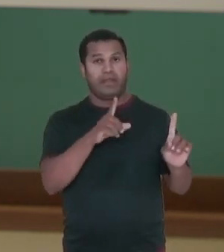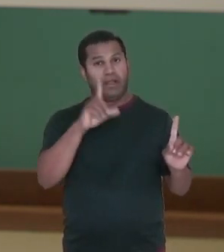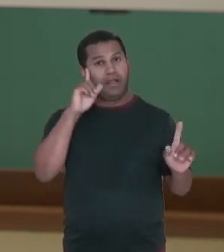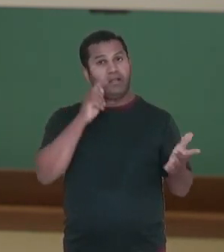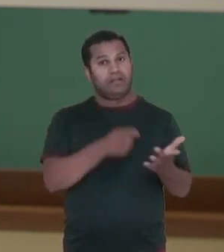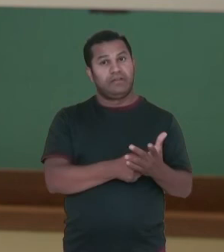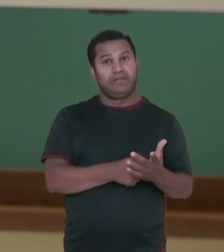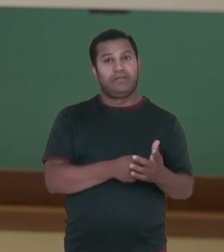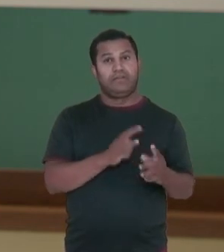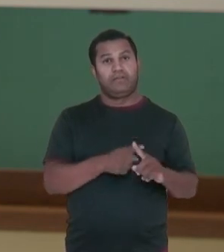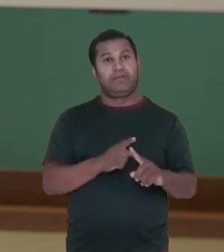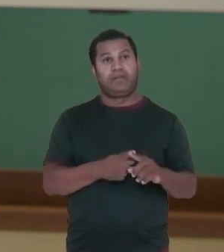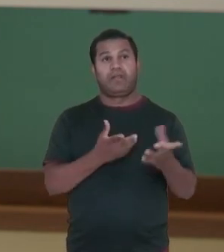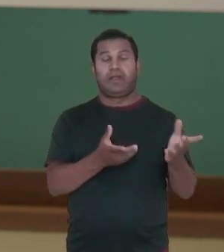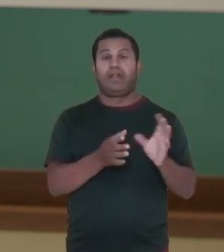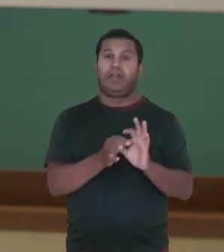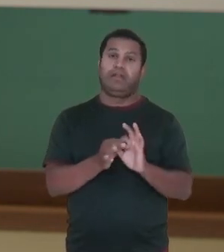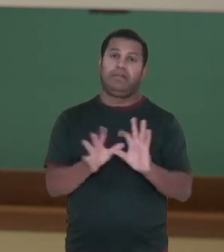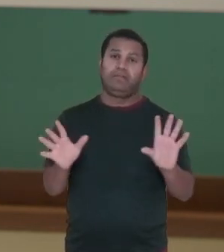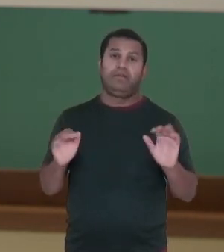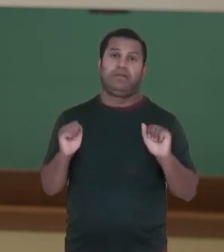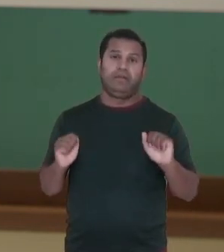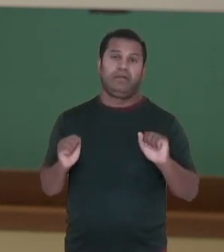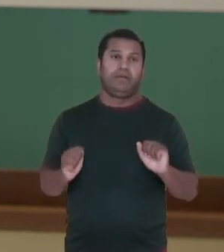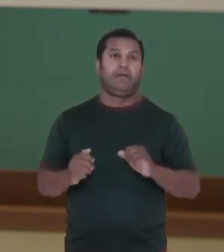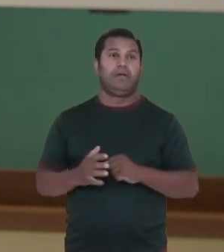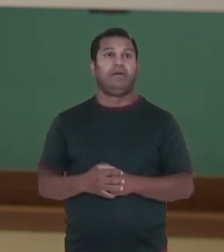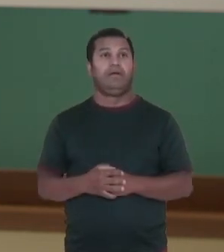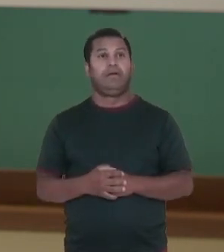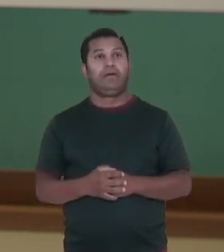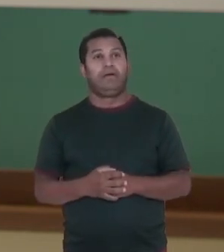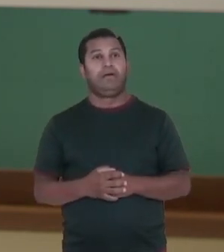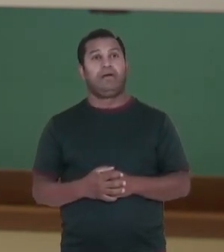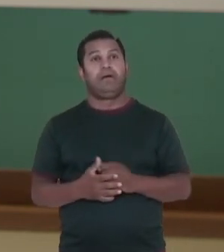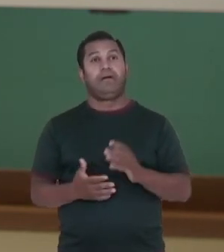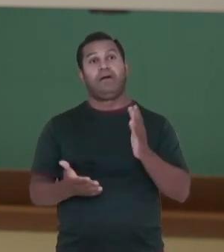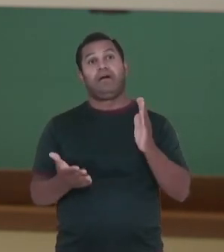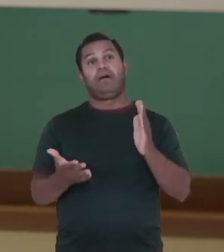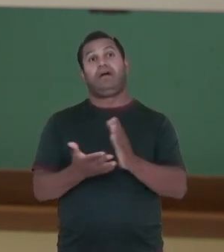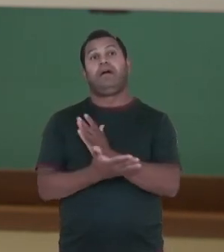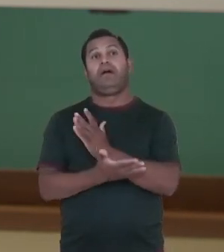fica sofrendo tanto, né? E argumentos não favoráveis.